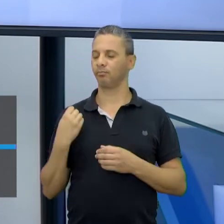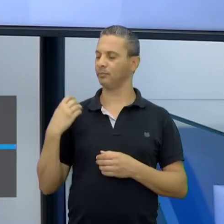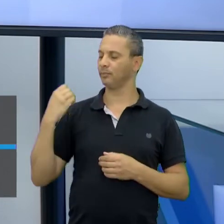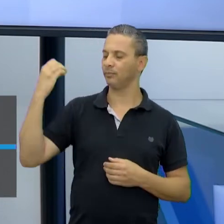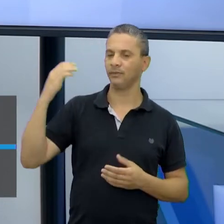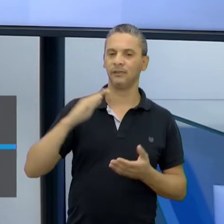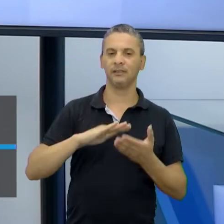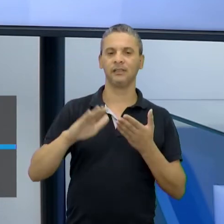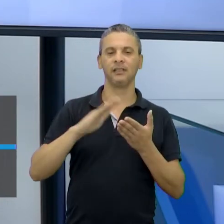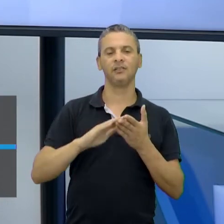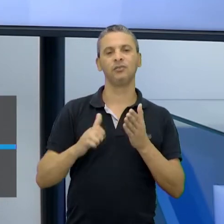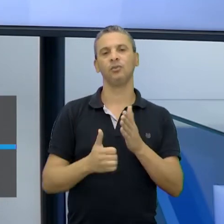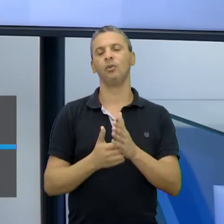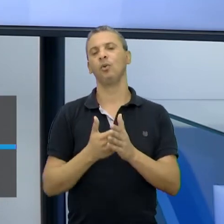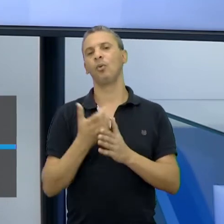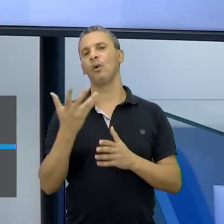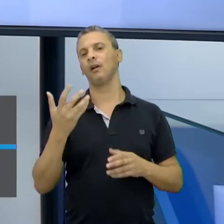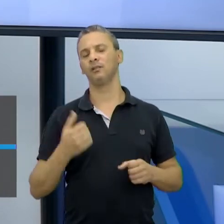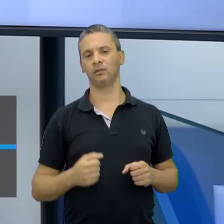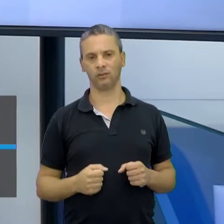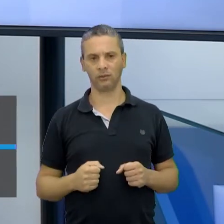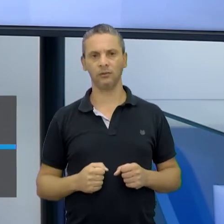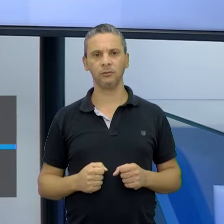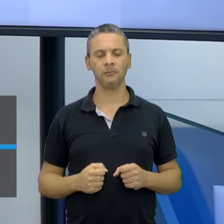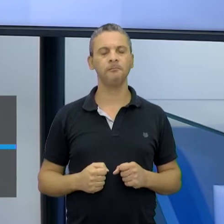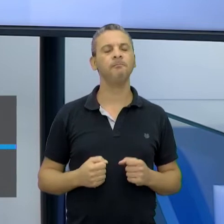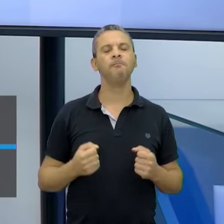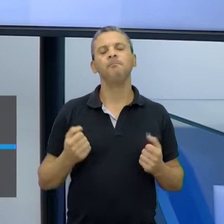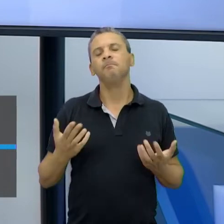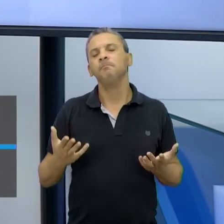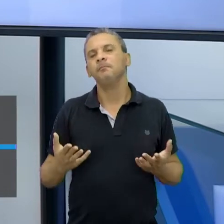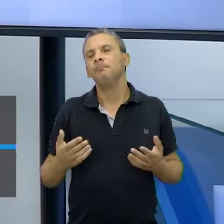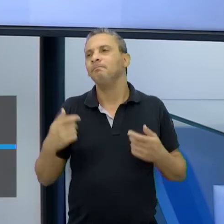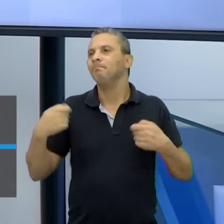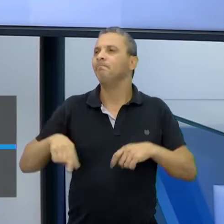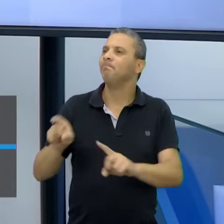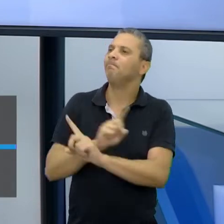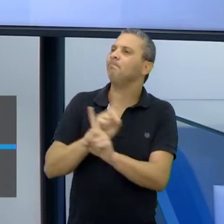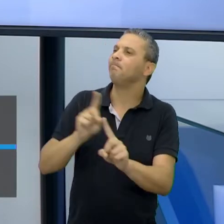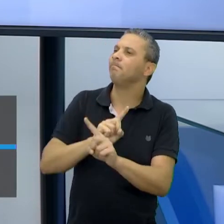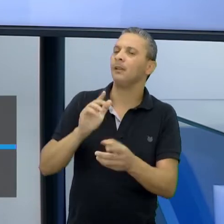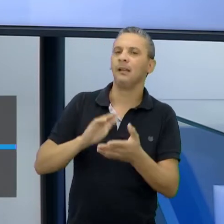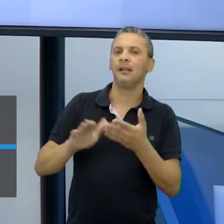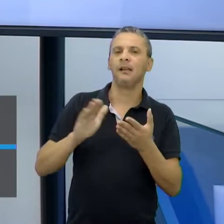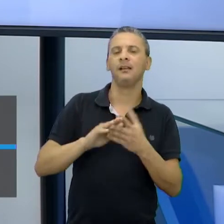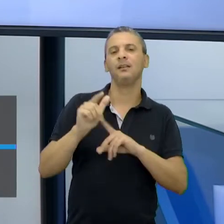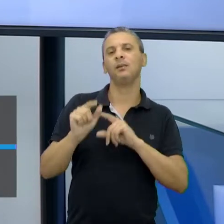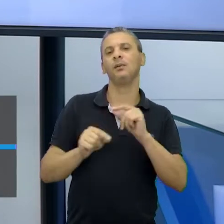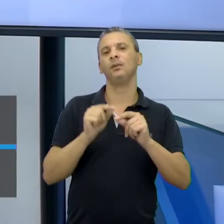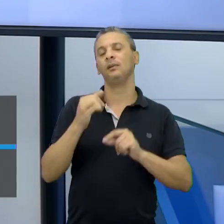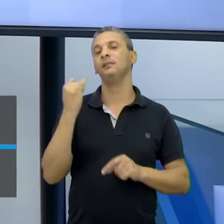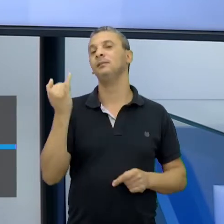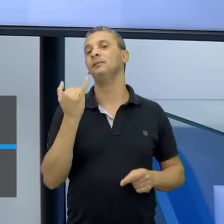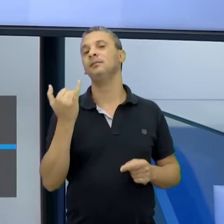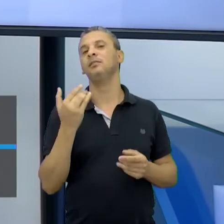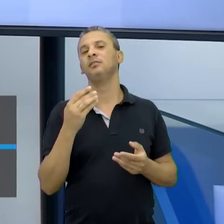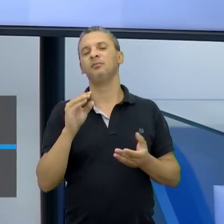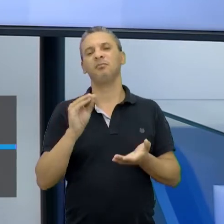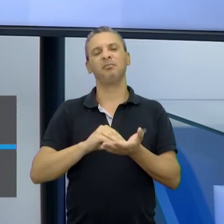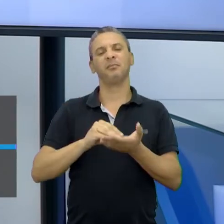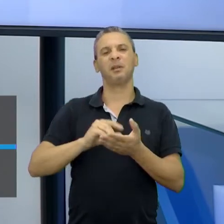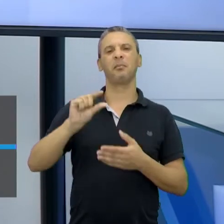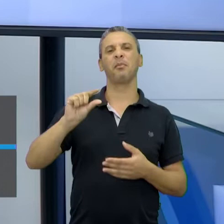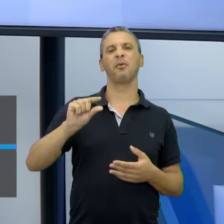gastei aí nessa viagem, o que eu gastei de supérfluo, que não era necessário, que não era menos importante, né? O que eu